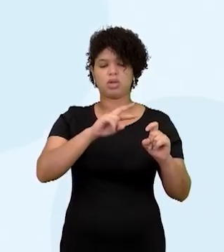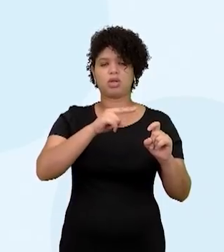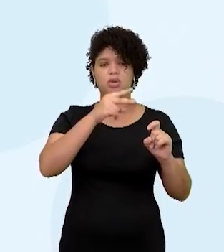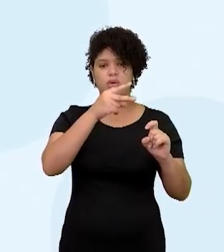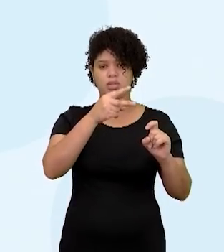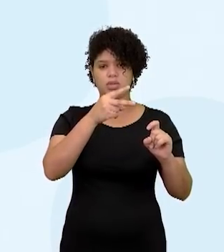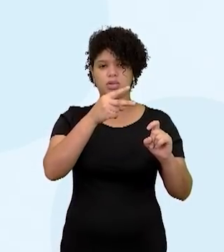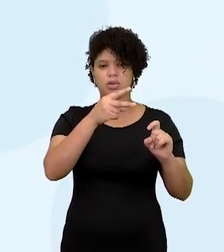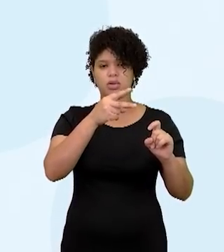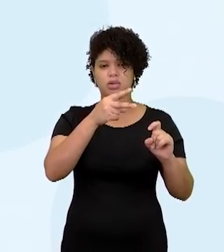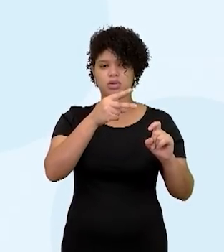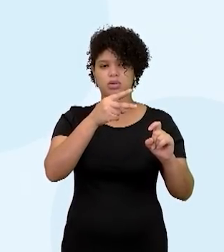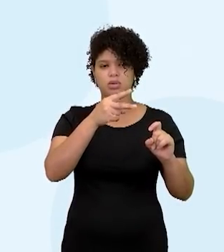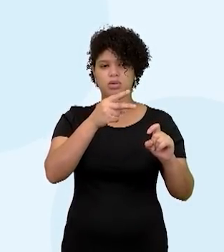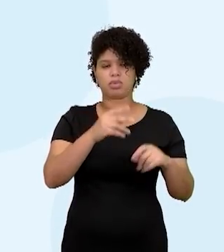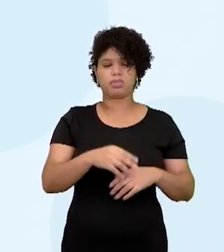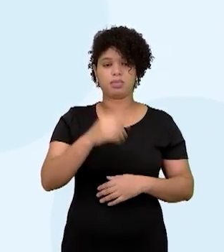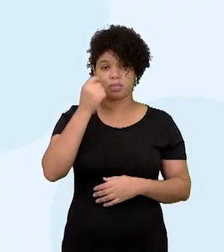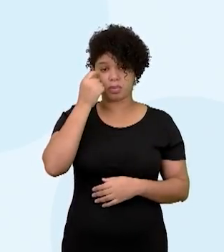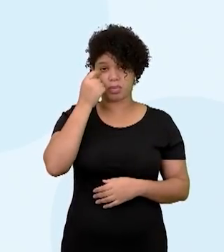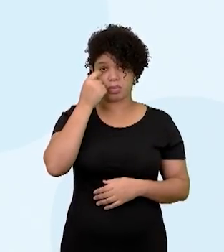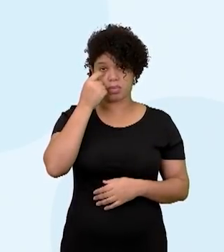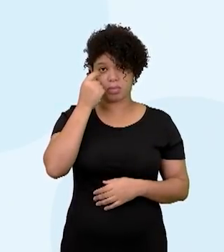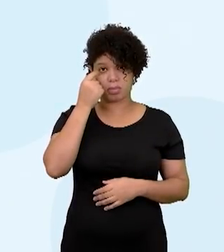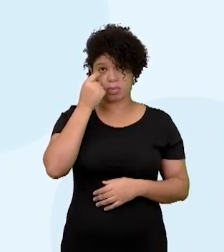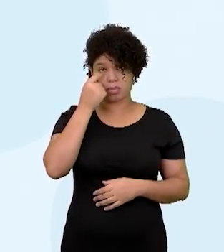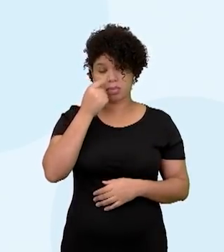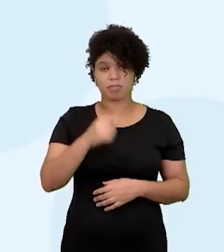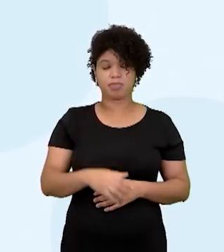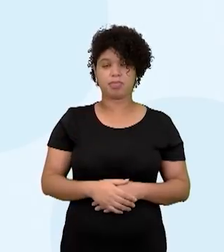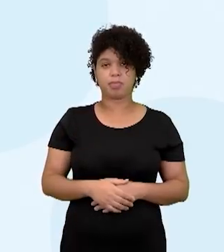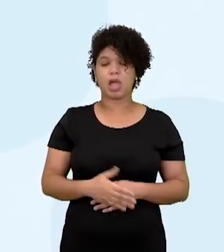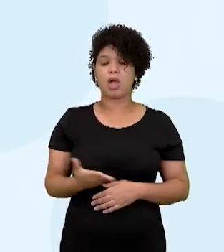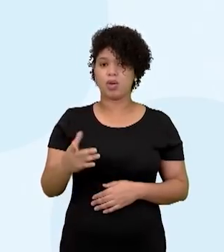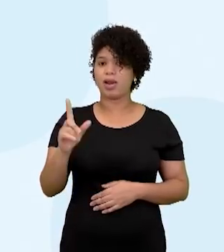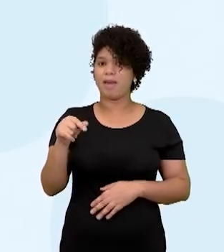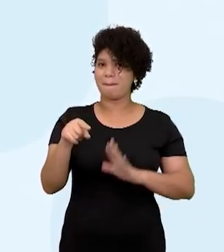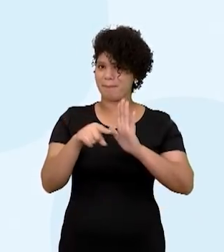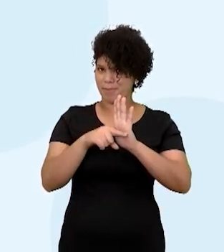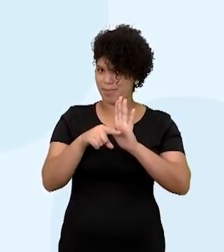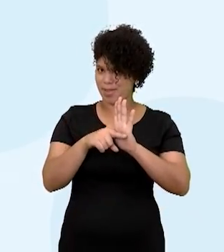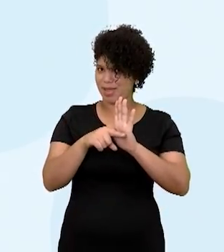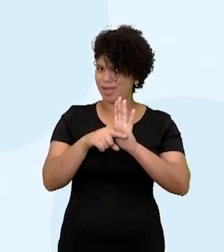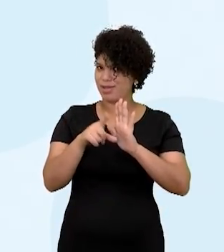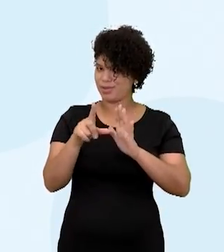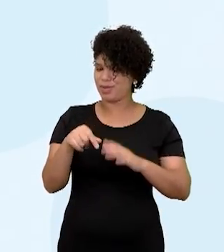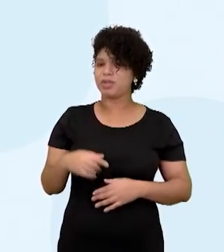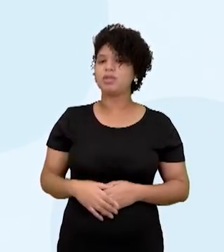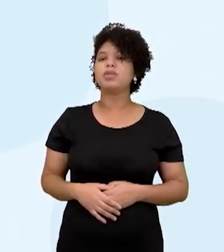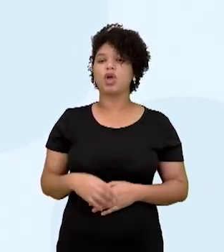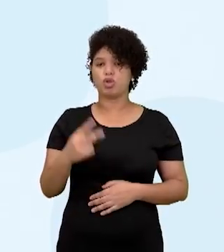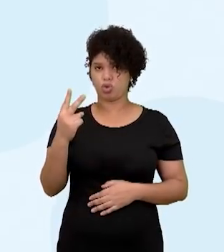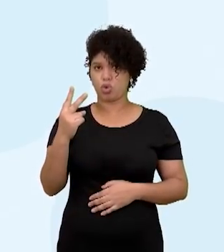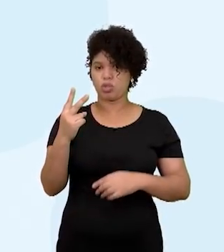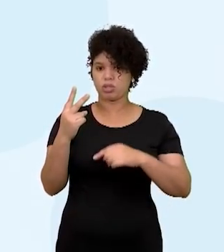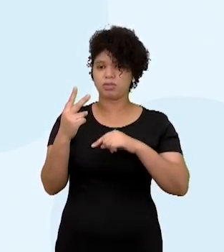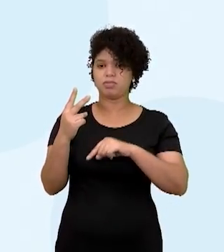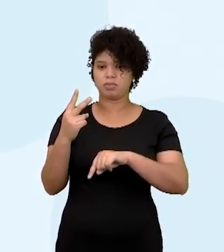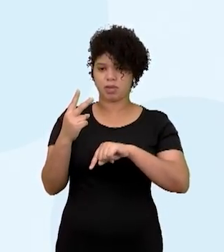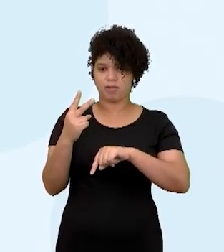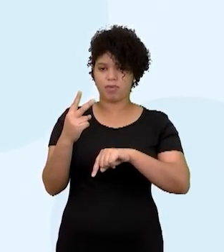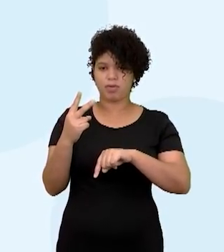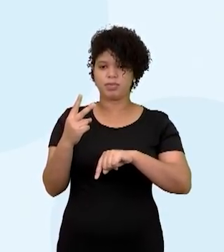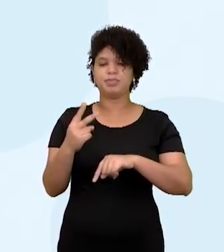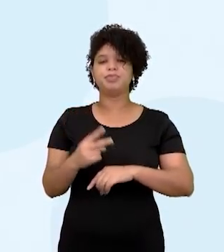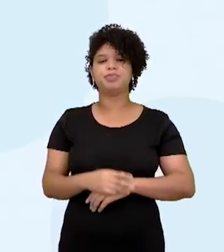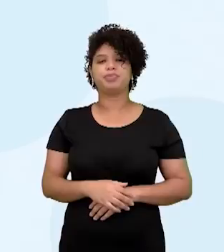elevado ao quadrado. Tá. Que sinal vem agora? É o sinal lá do meio, ó. Vai ser menos. Tá. 2 da fórmula, porque é 2 vezes. O